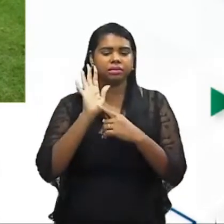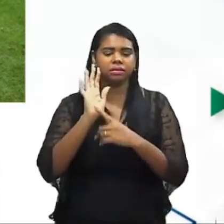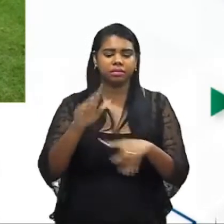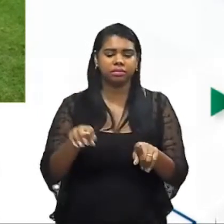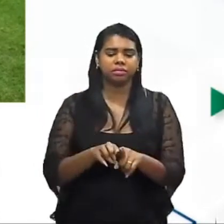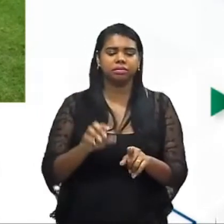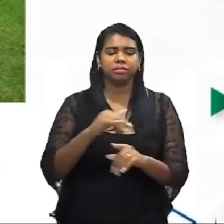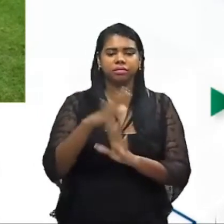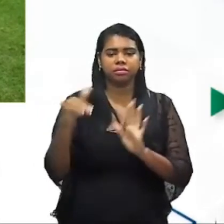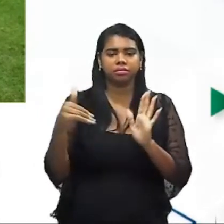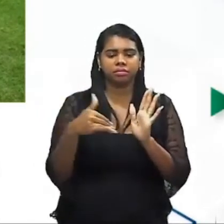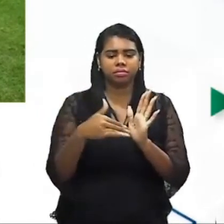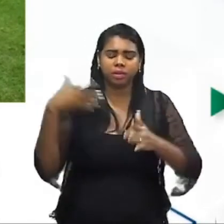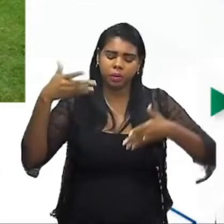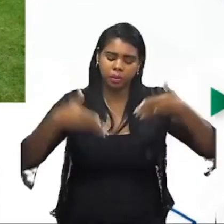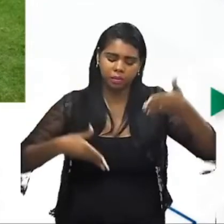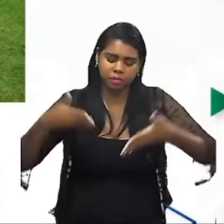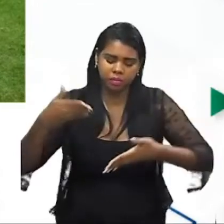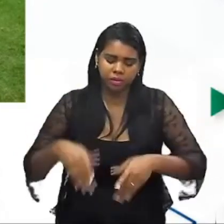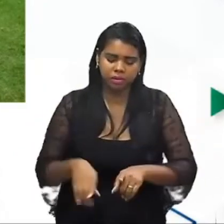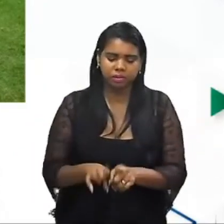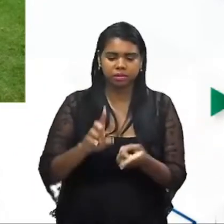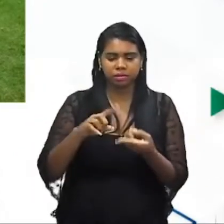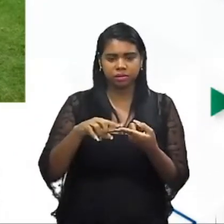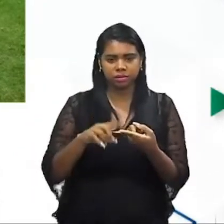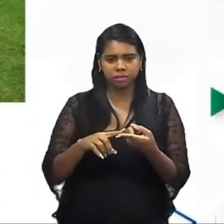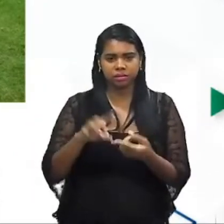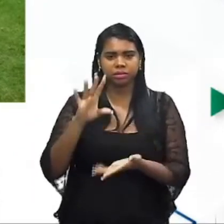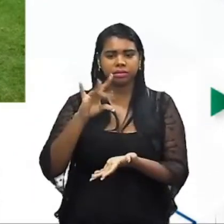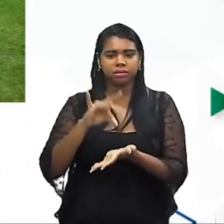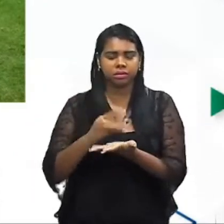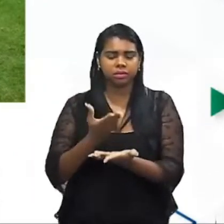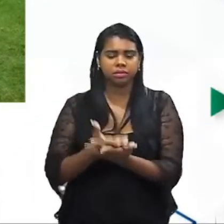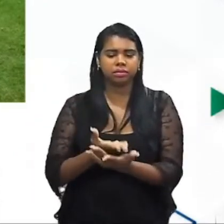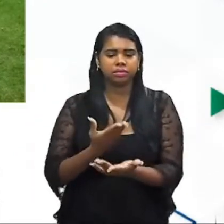todos esses espaços que ele participou, com todos esses elementos que ele